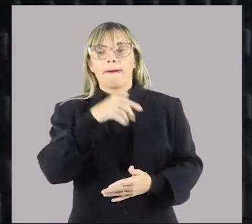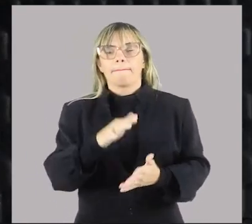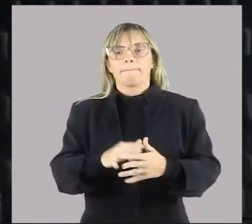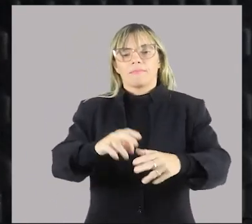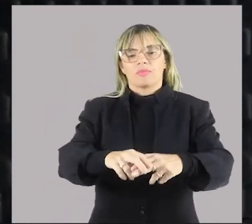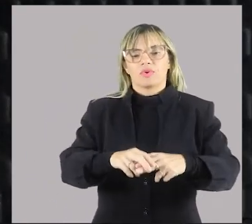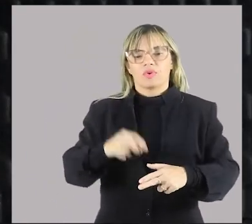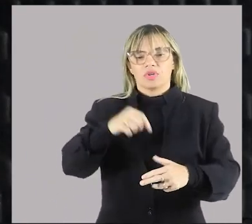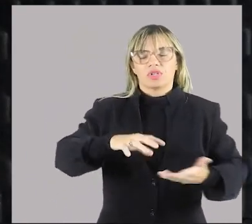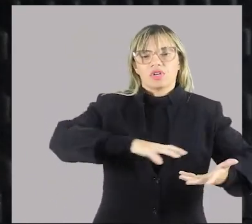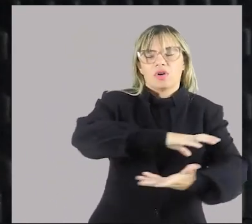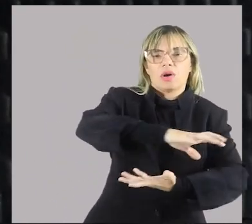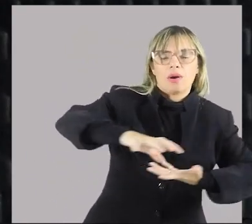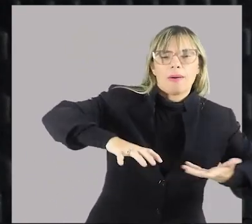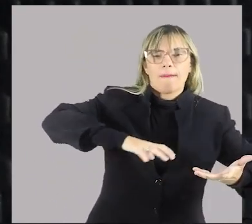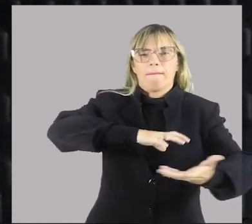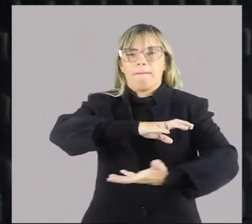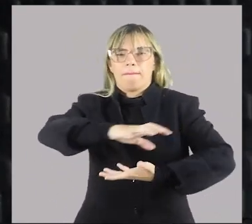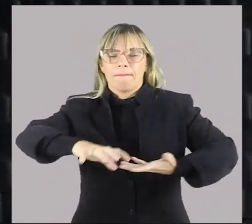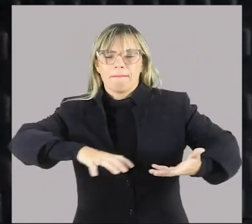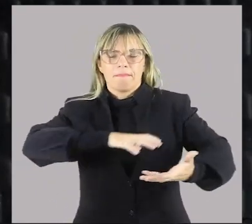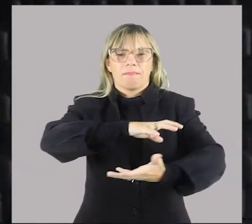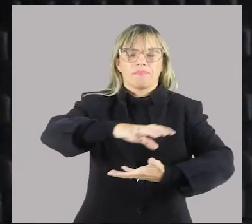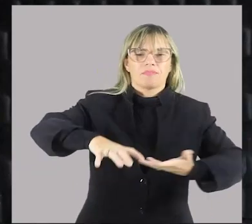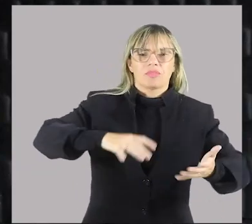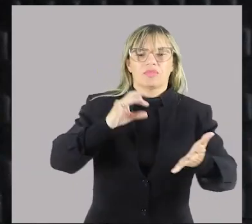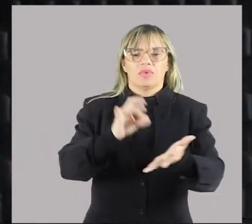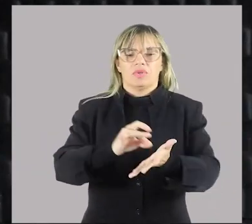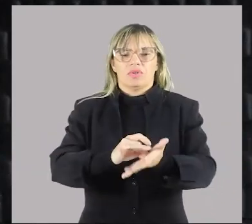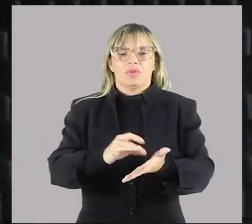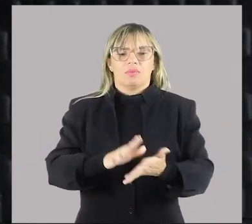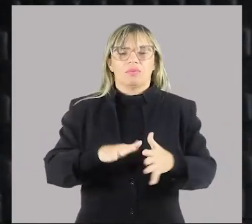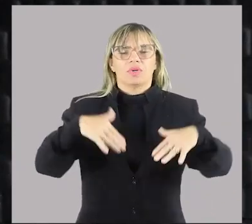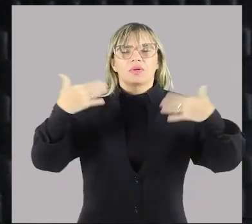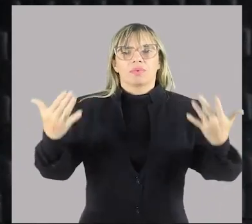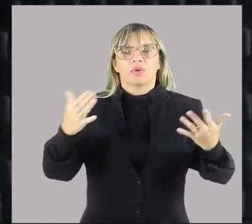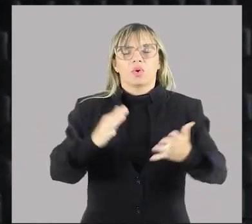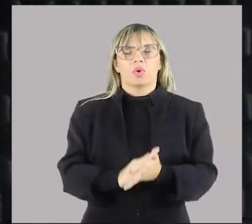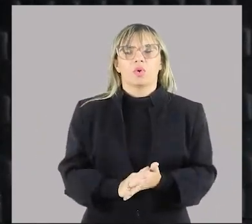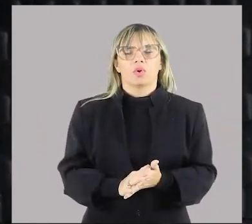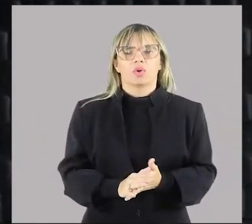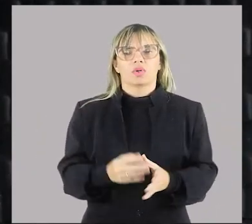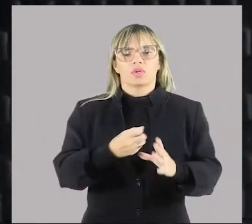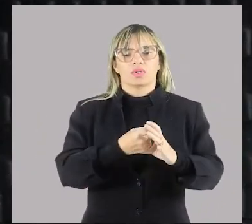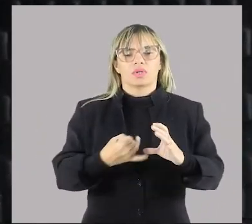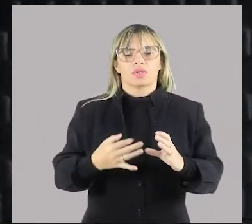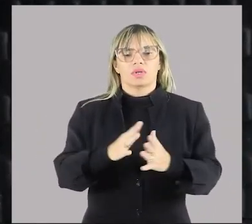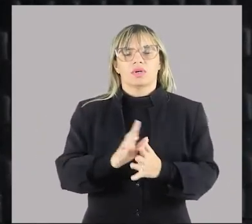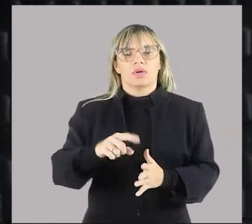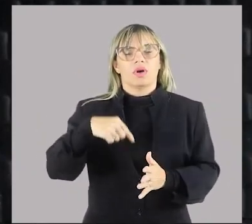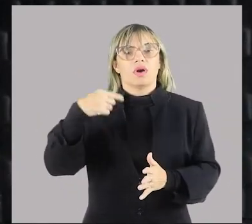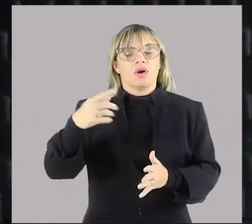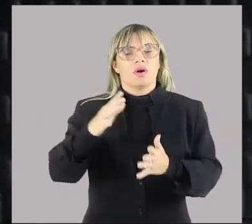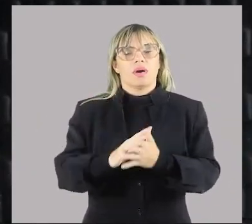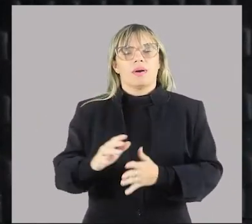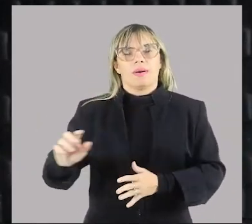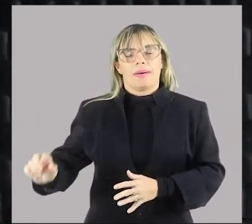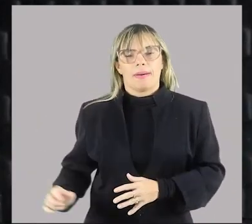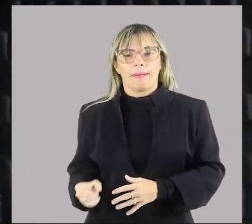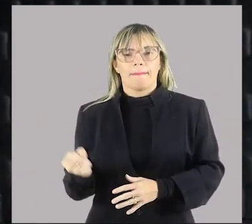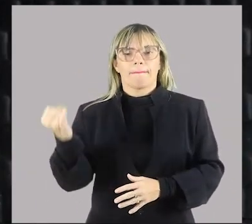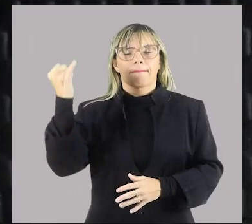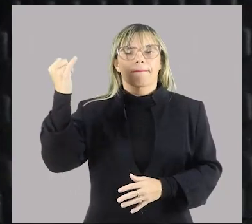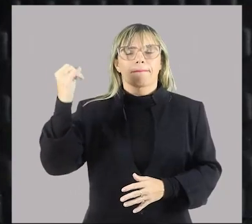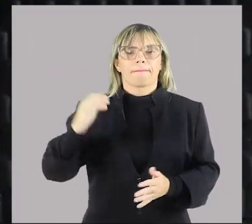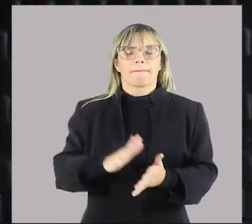oligárquico. Ele acaba se voltando, na verdade, contra ele. Um outro elemento importante, que vai até certo